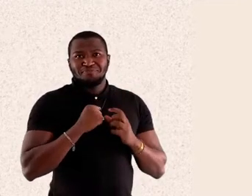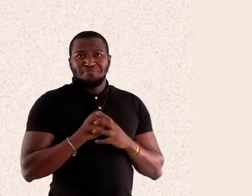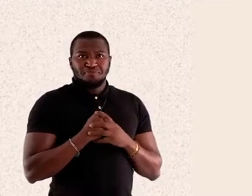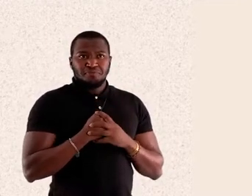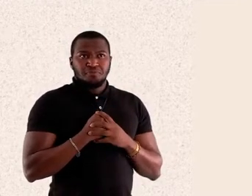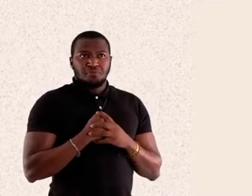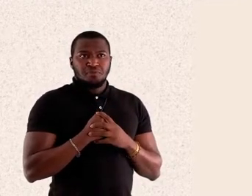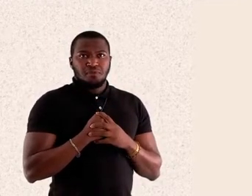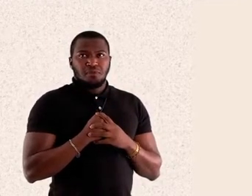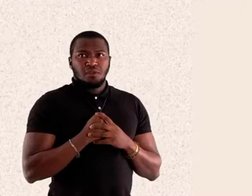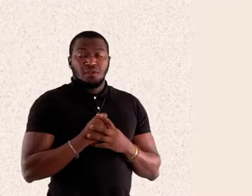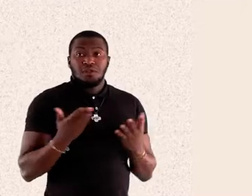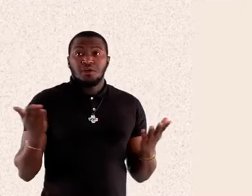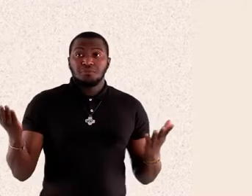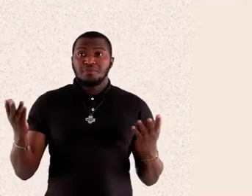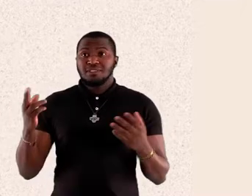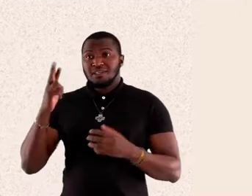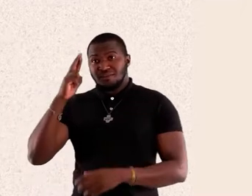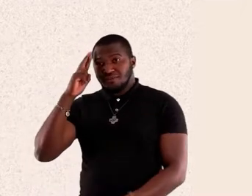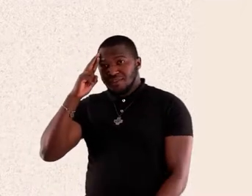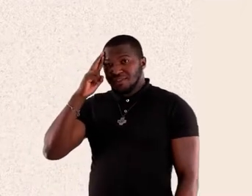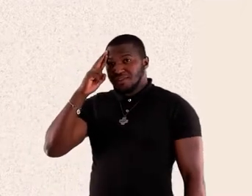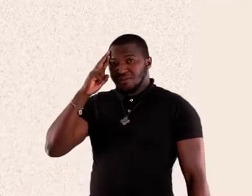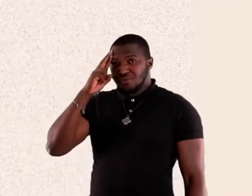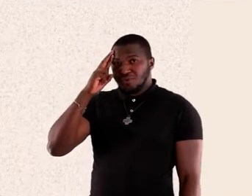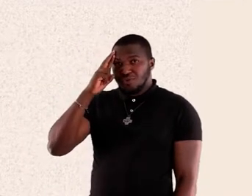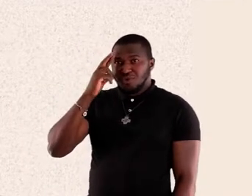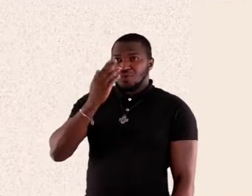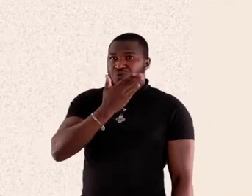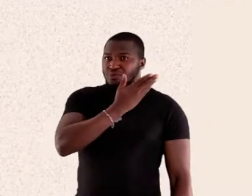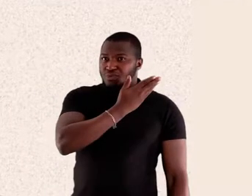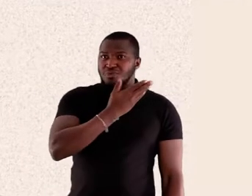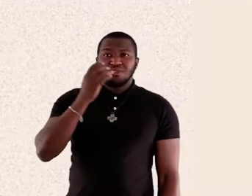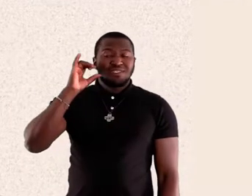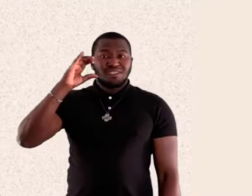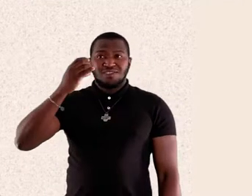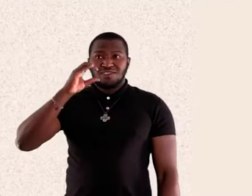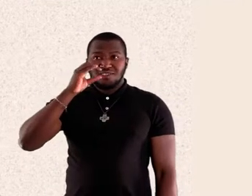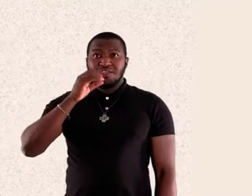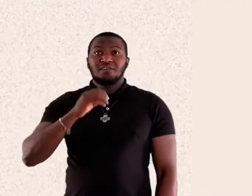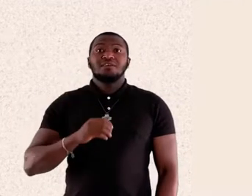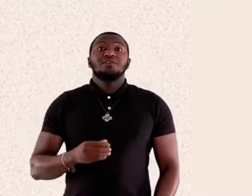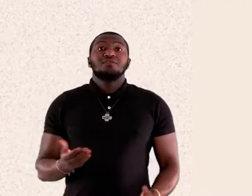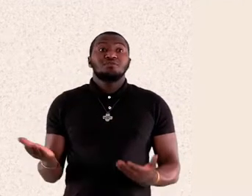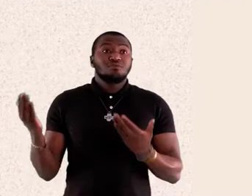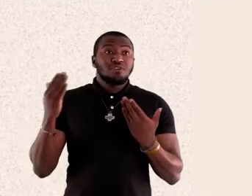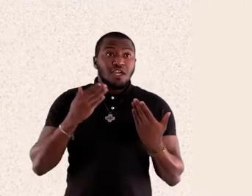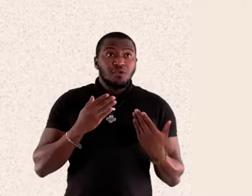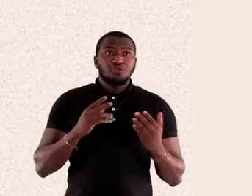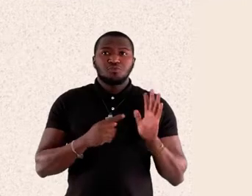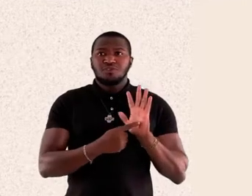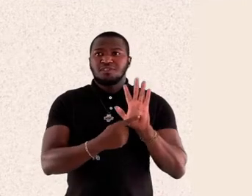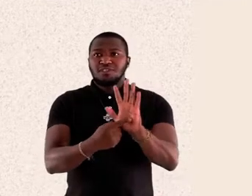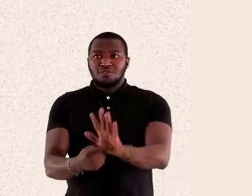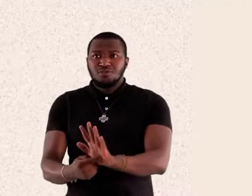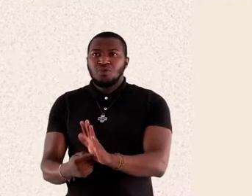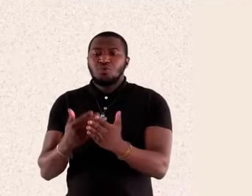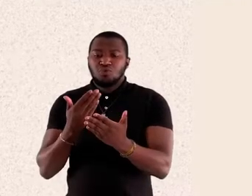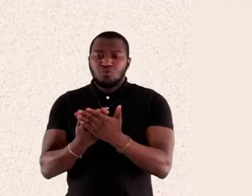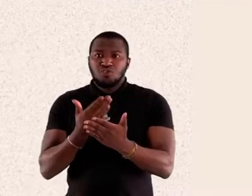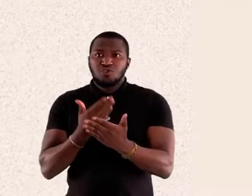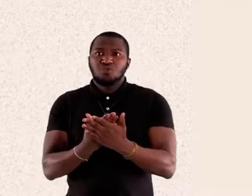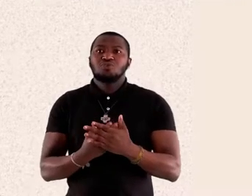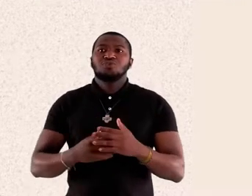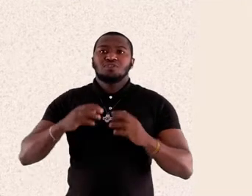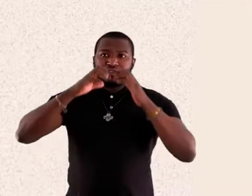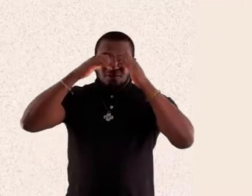esse essa reflexão do Einstein ela vem sendo confirmada pelos estudos da neurociência e do